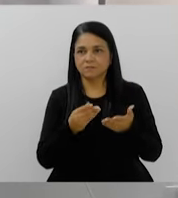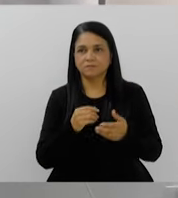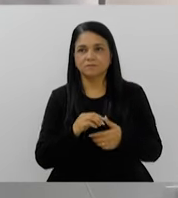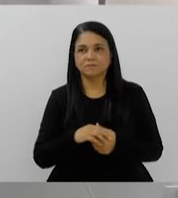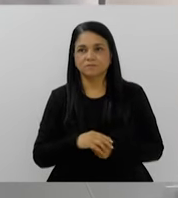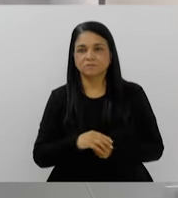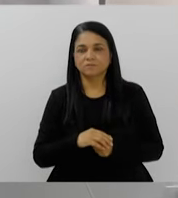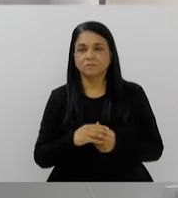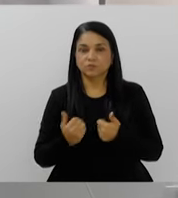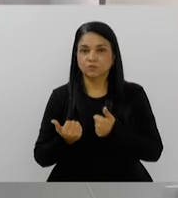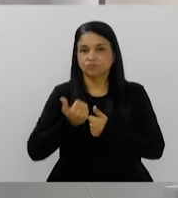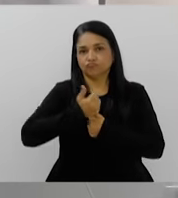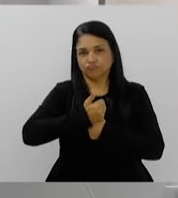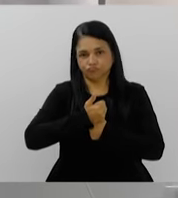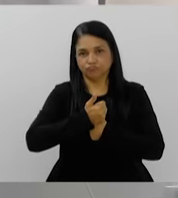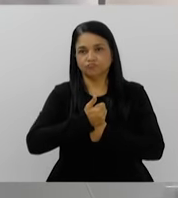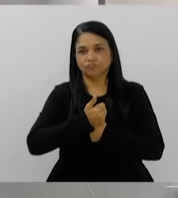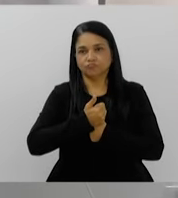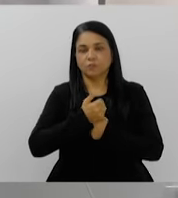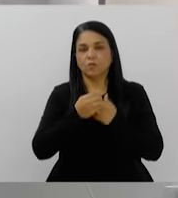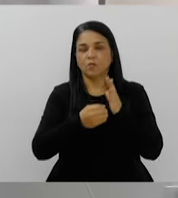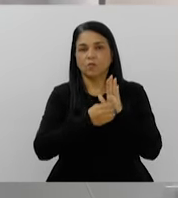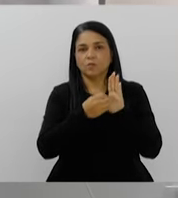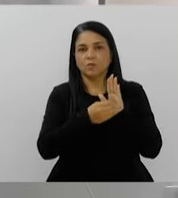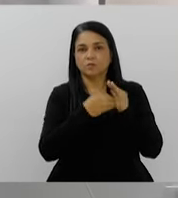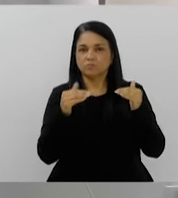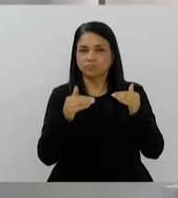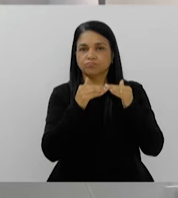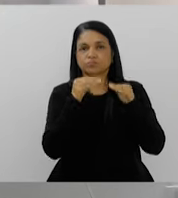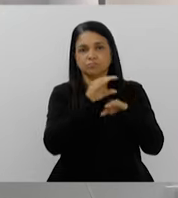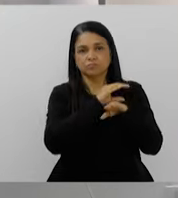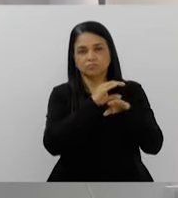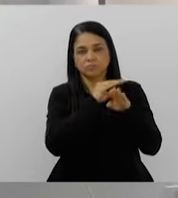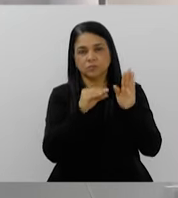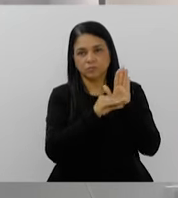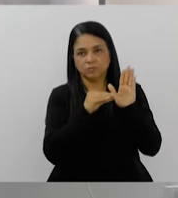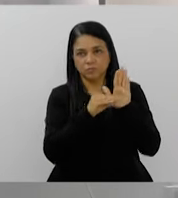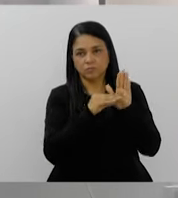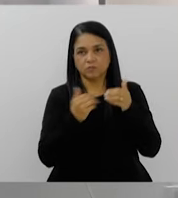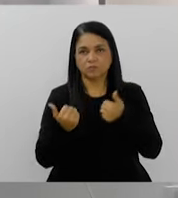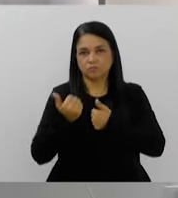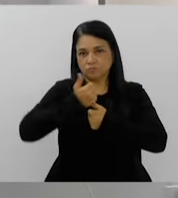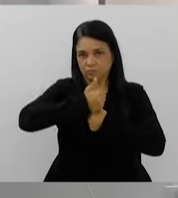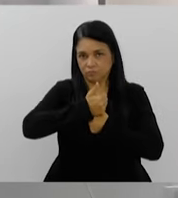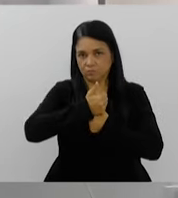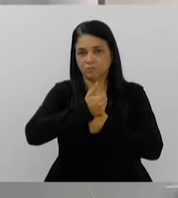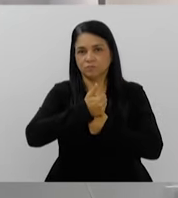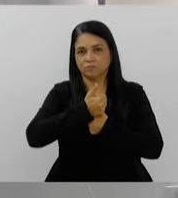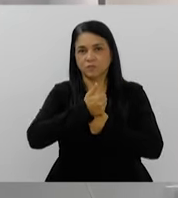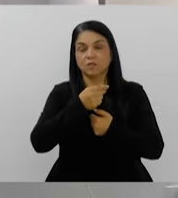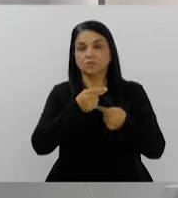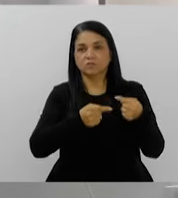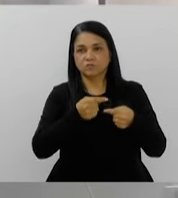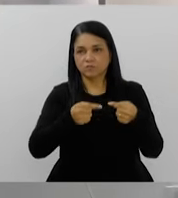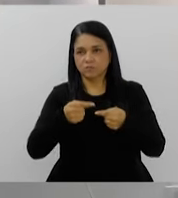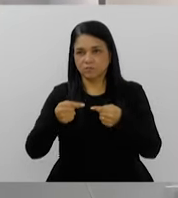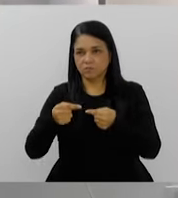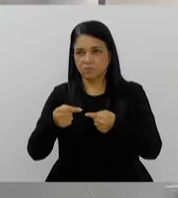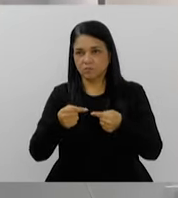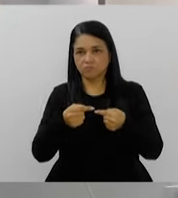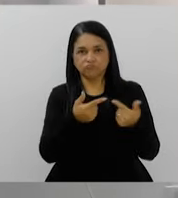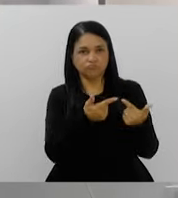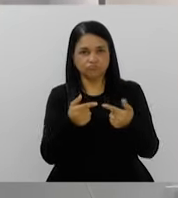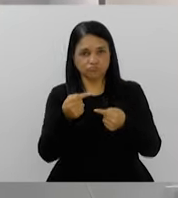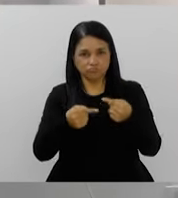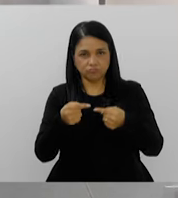Concluindo para o substitutivo. Então o parecer é. Pela constitucionalidade com emendas, concluindo por substitutivo. Em discussão, não havendo